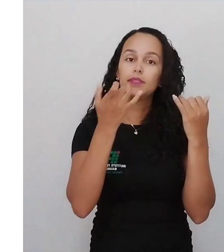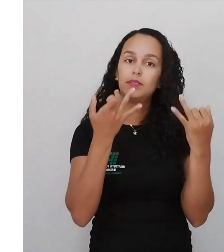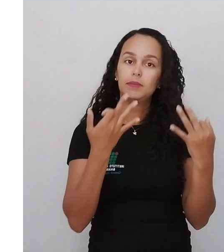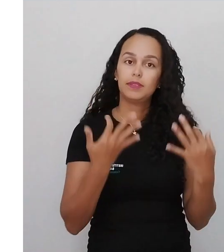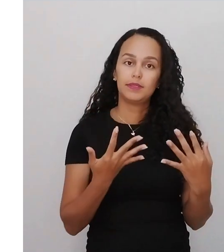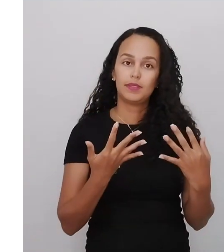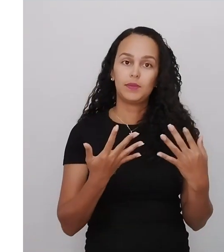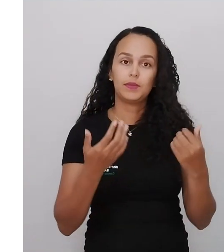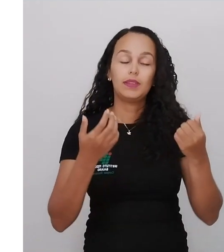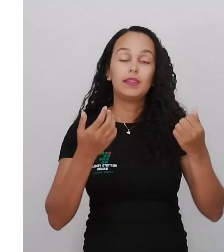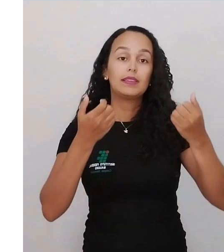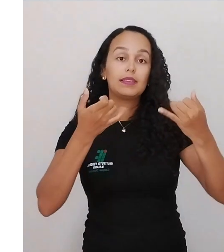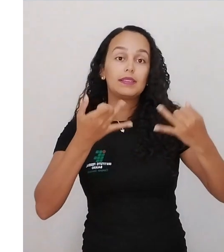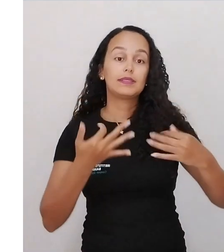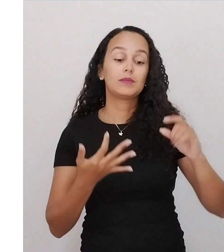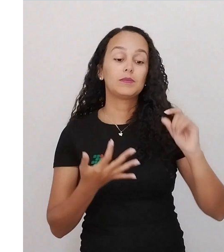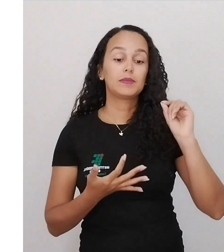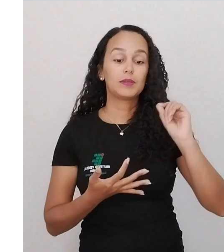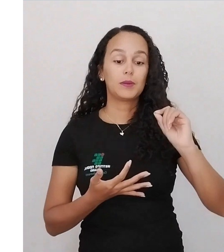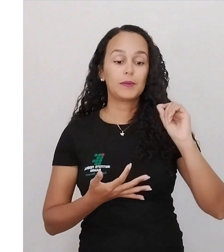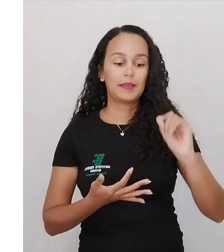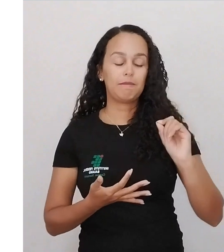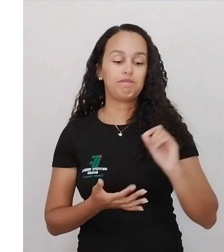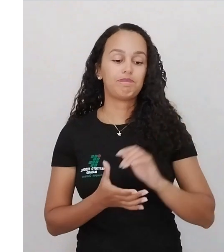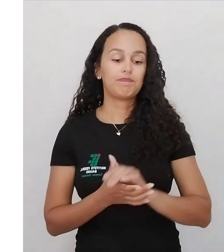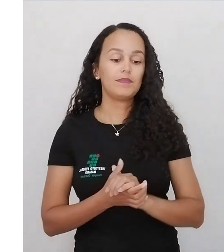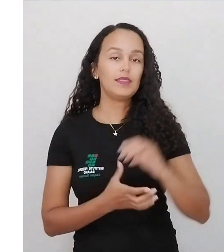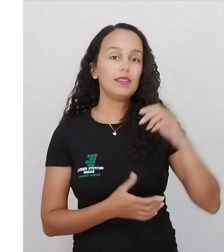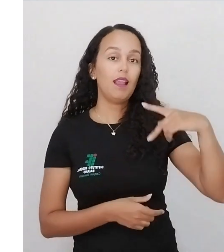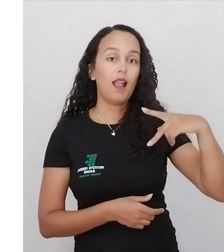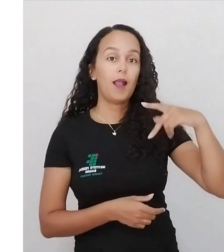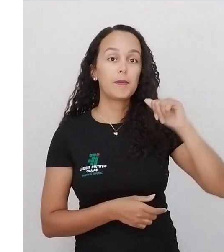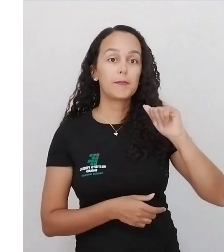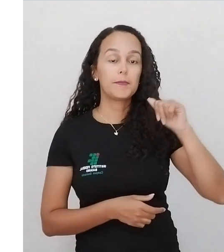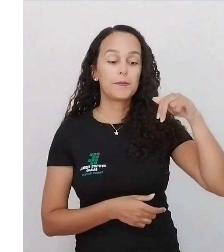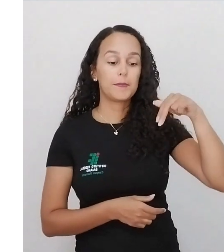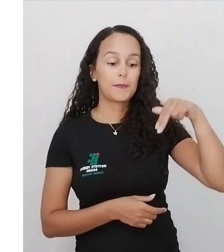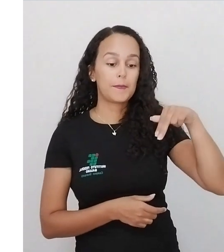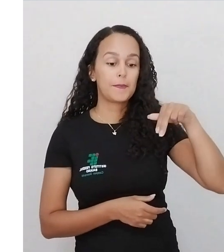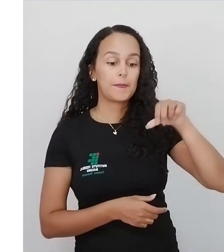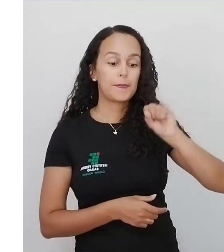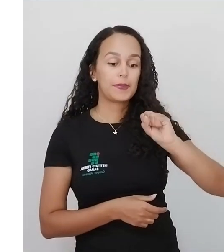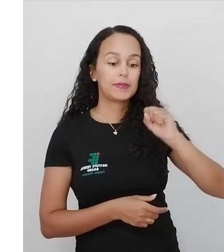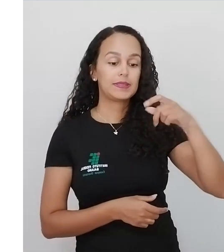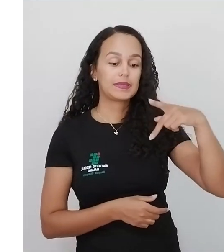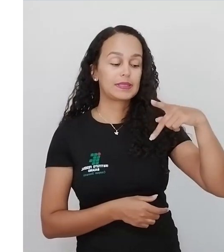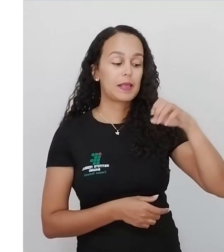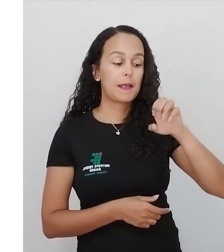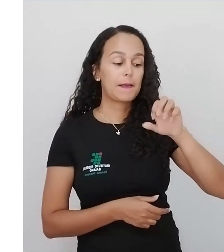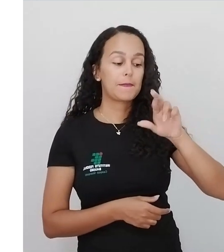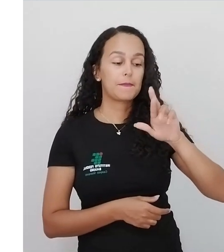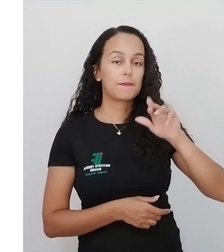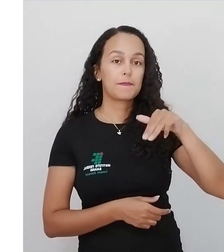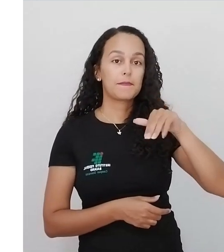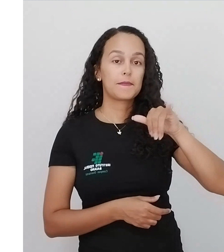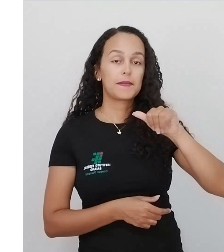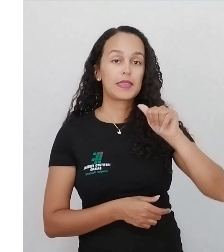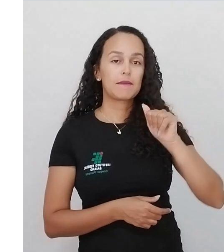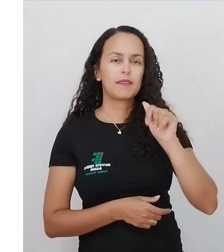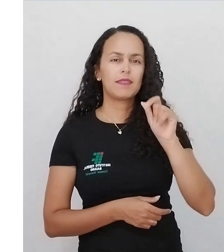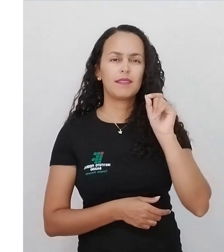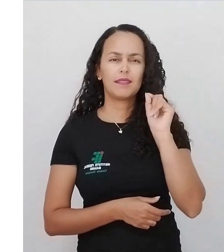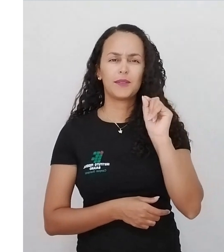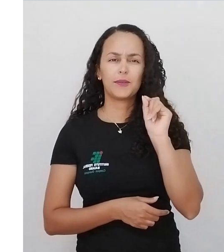a vida surgiu no nosso planeta a partir da panspermia. A panspermia é a ideia de que corpos celestes, né, trazidos lá de